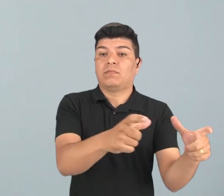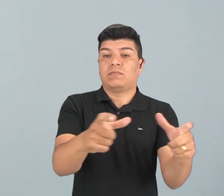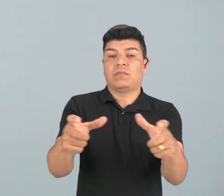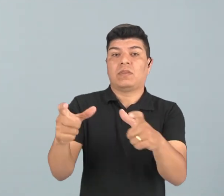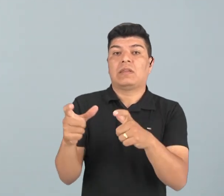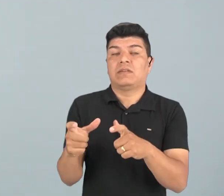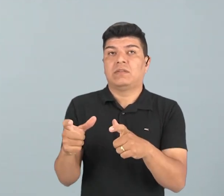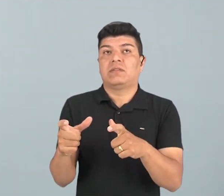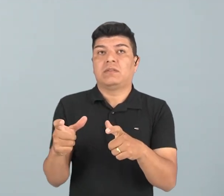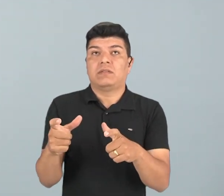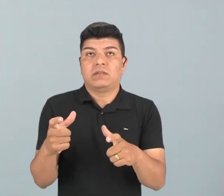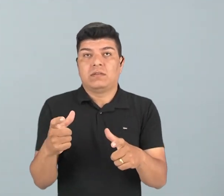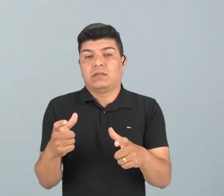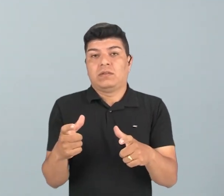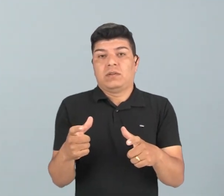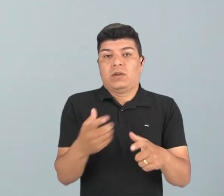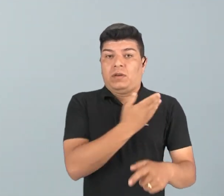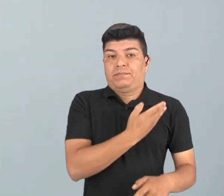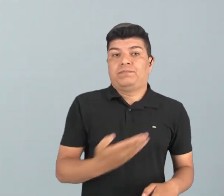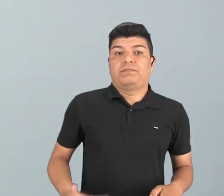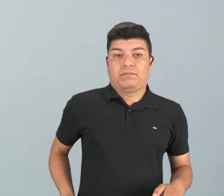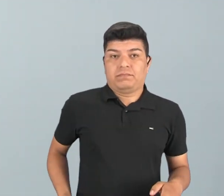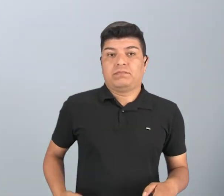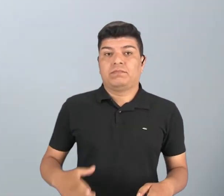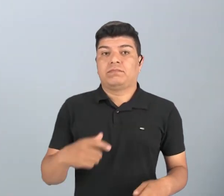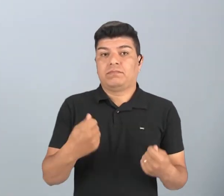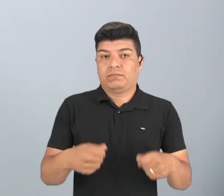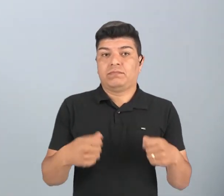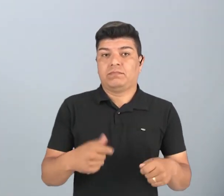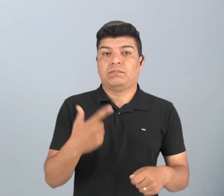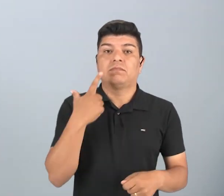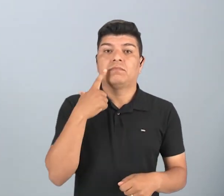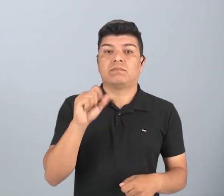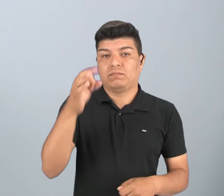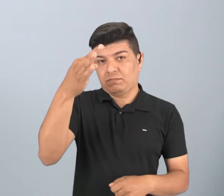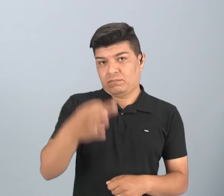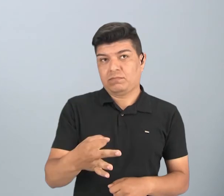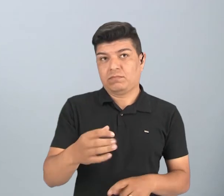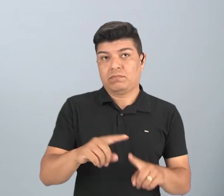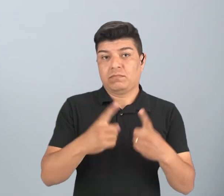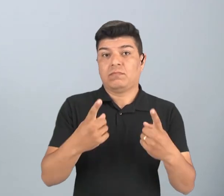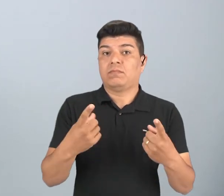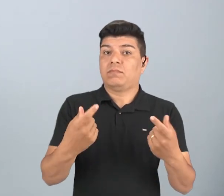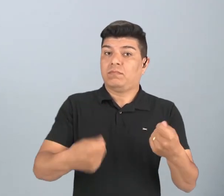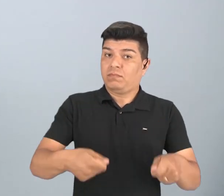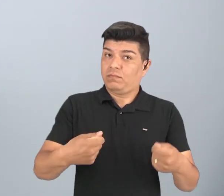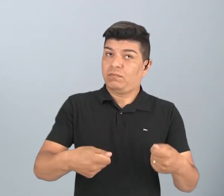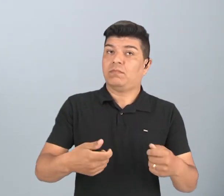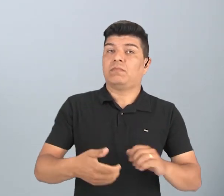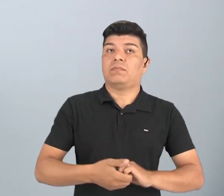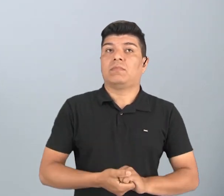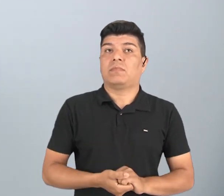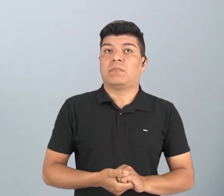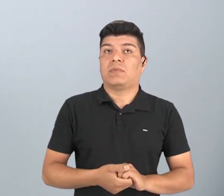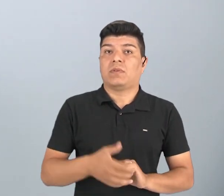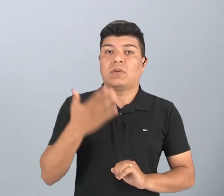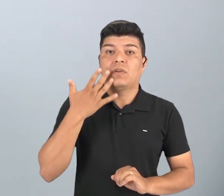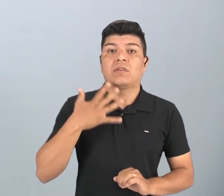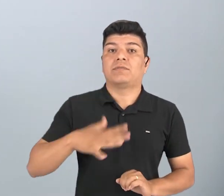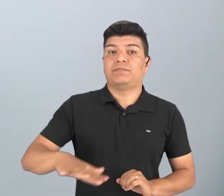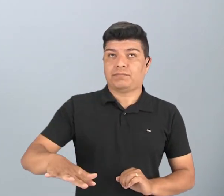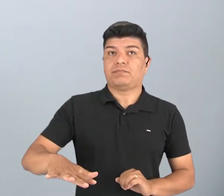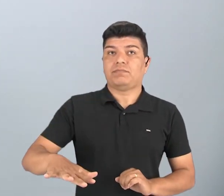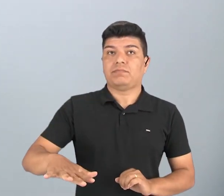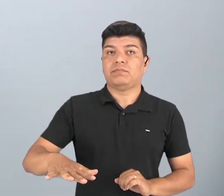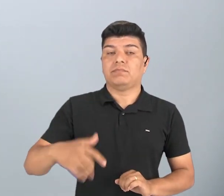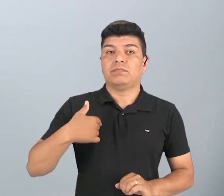eu vá em ambientes públicos, eu também tenho que usar uma linguagem correta. É claro, depende. Até mesmo falando com uma criança. Quando